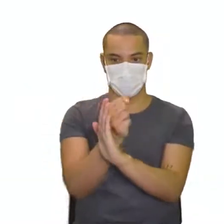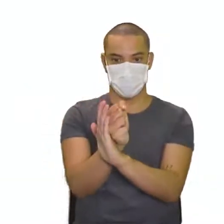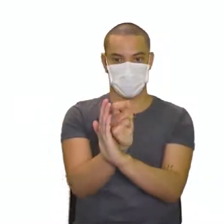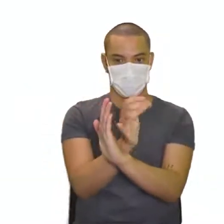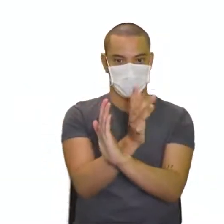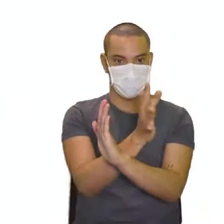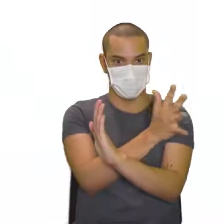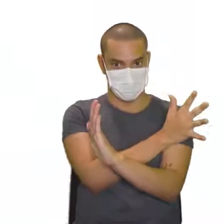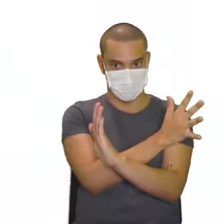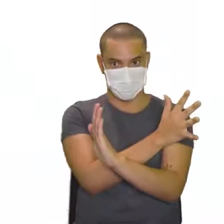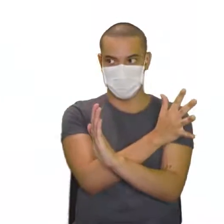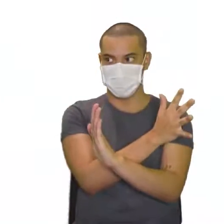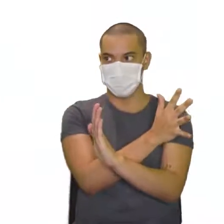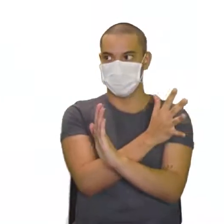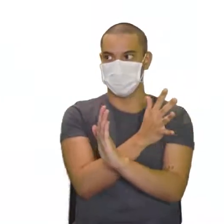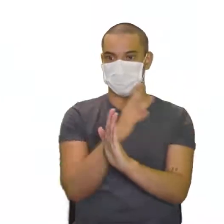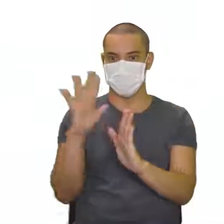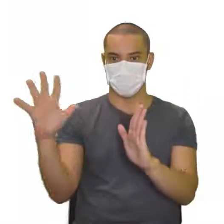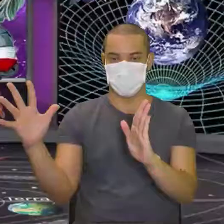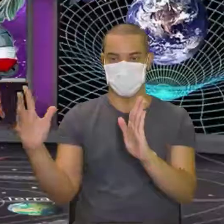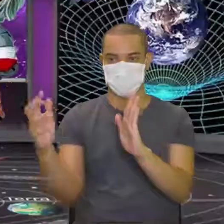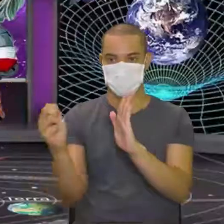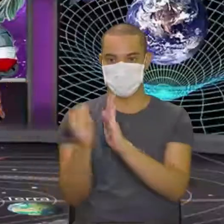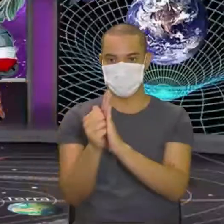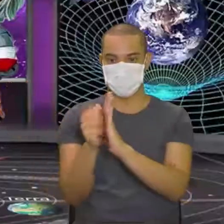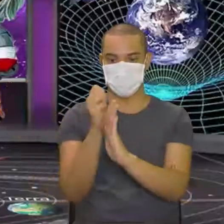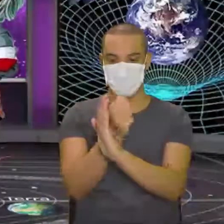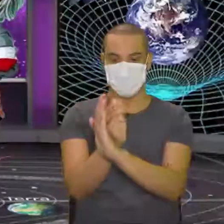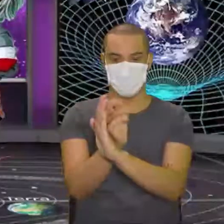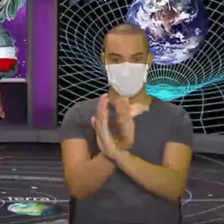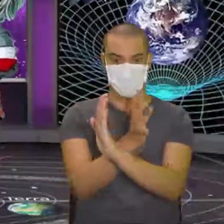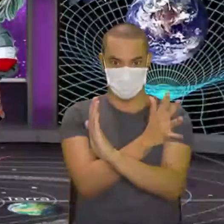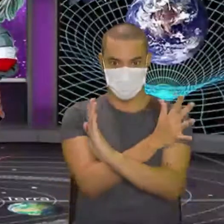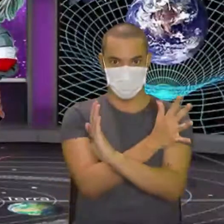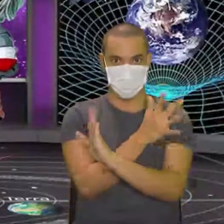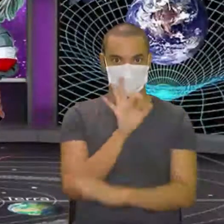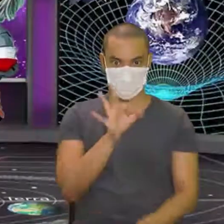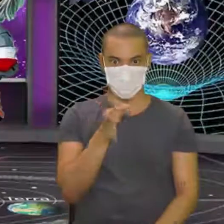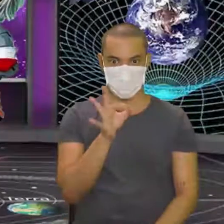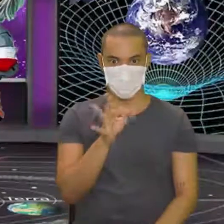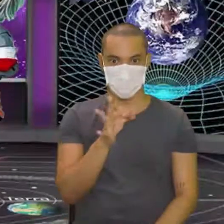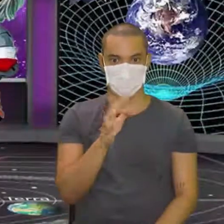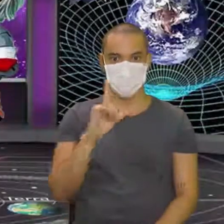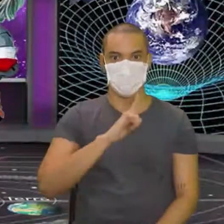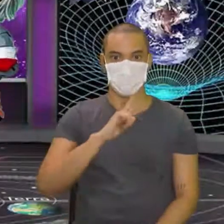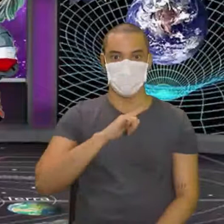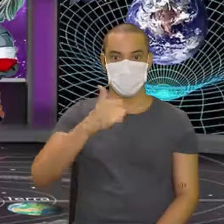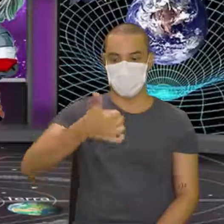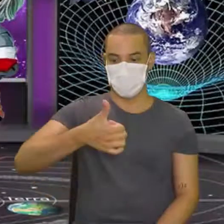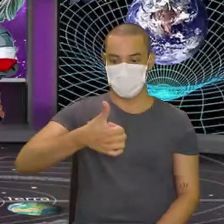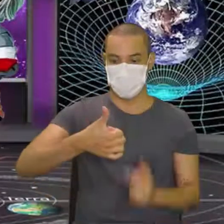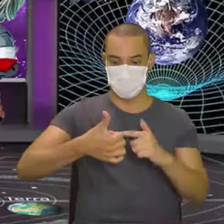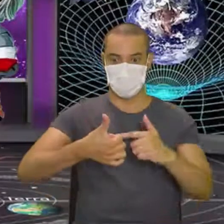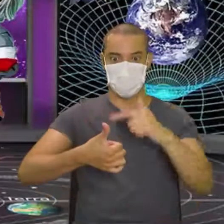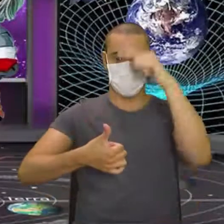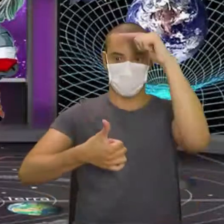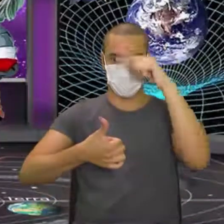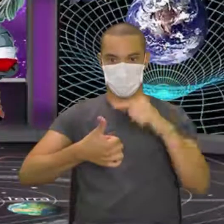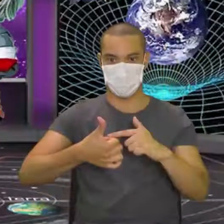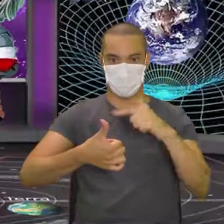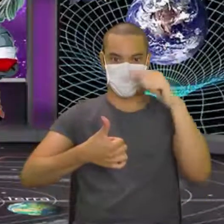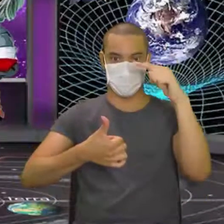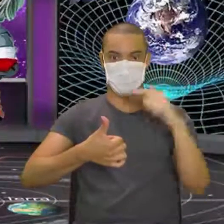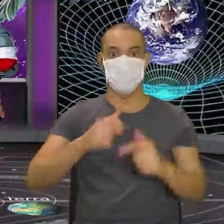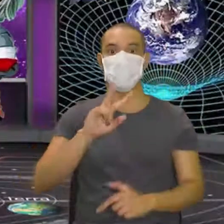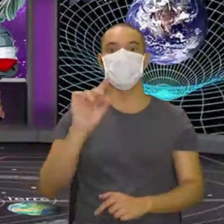novo comigo, tá ali o sentido da nossa corrente, ok? Ó, tá aqui, então eu vou estar